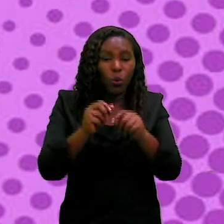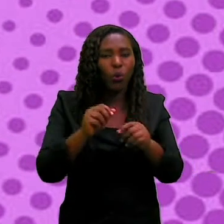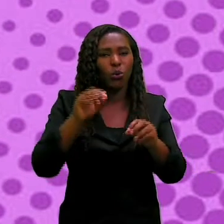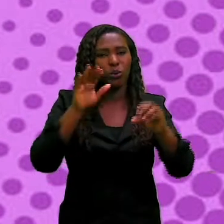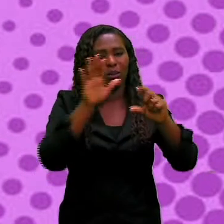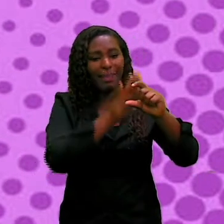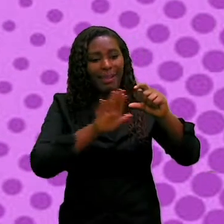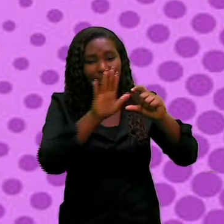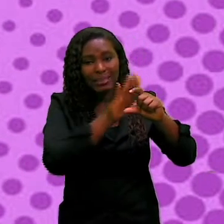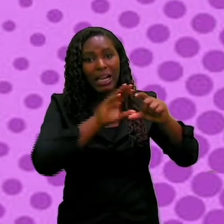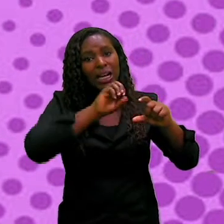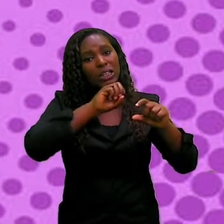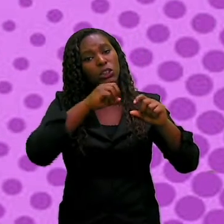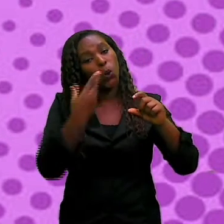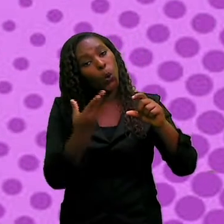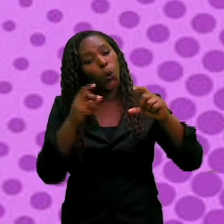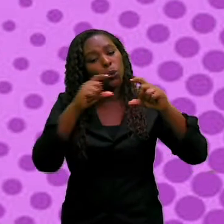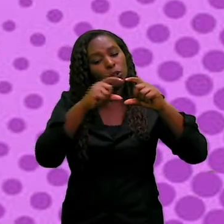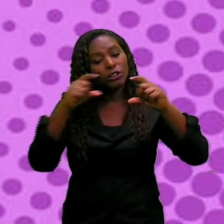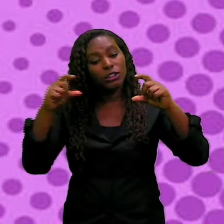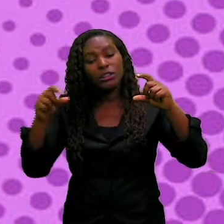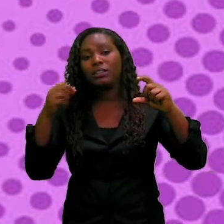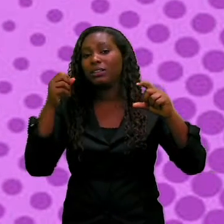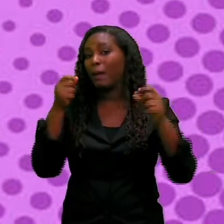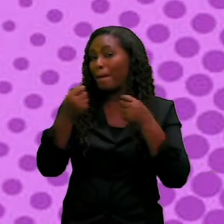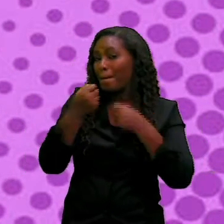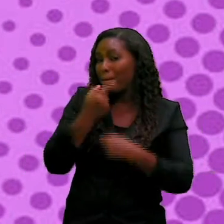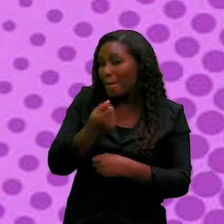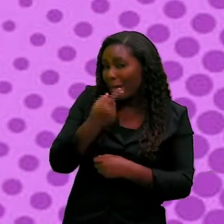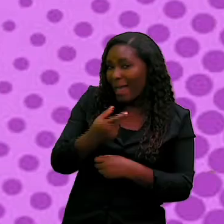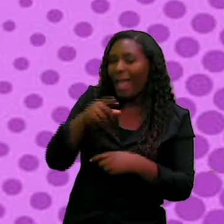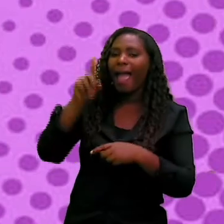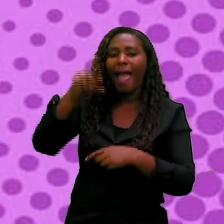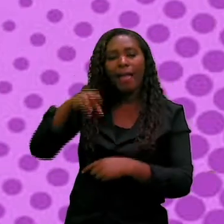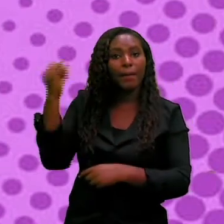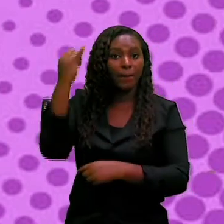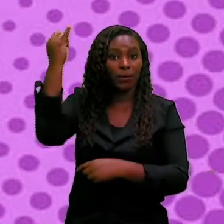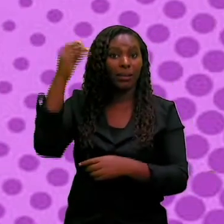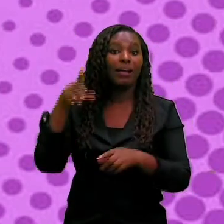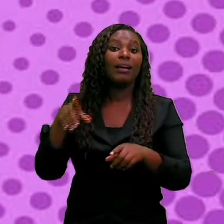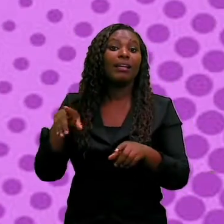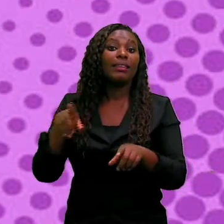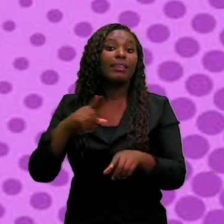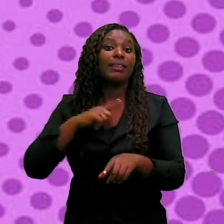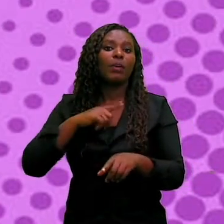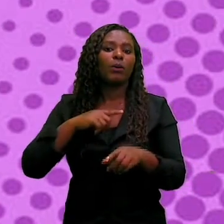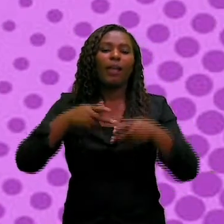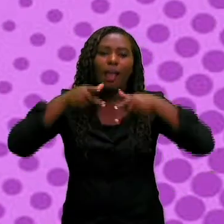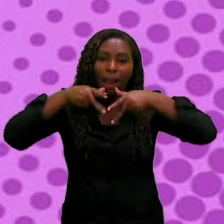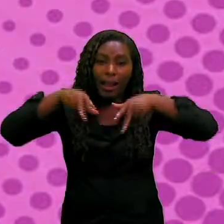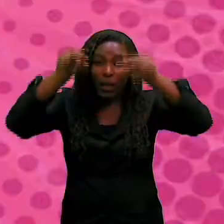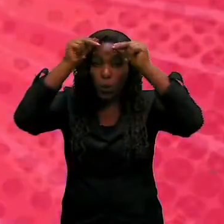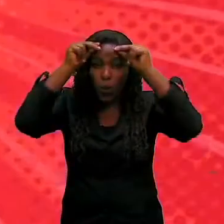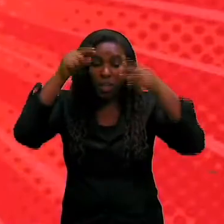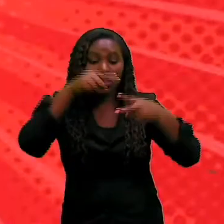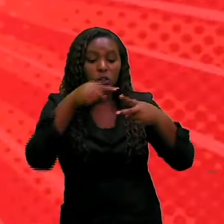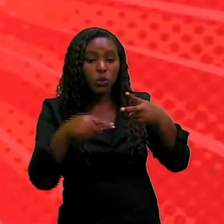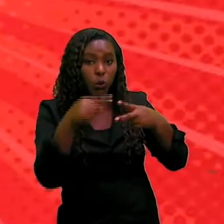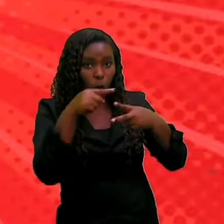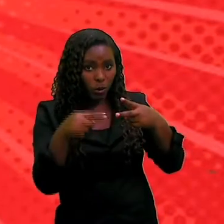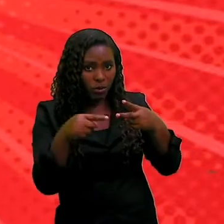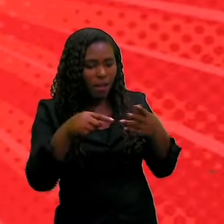usar a linguagem verbal e a linguagem não verbal, certo? Próximo slide, vamos lá,